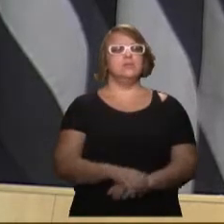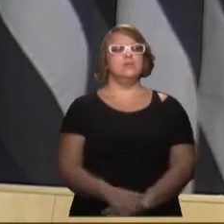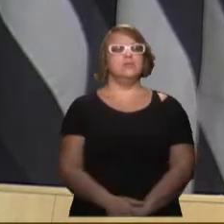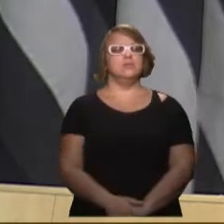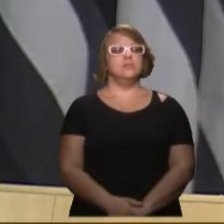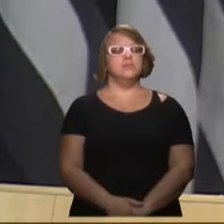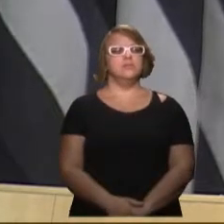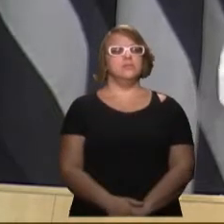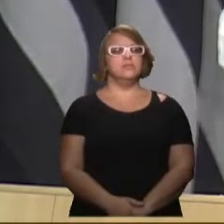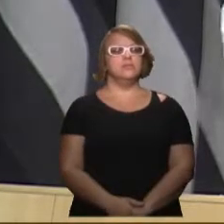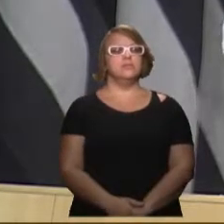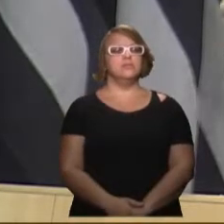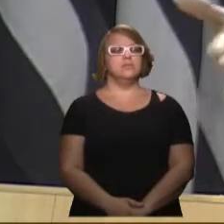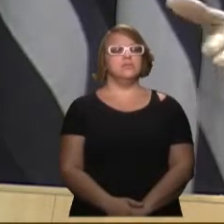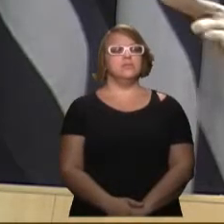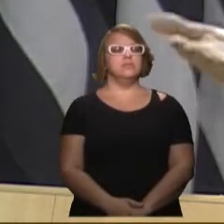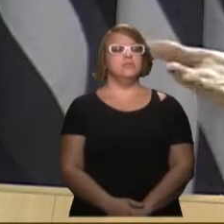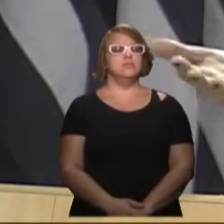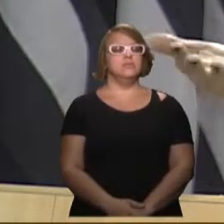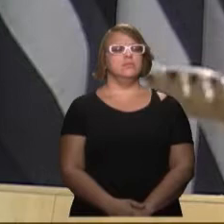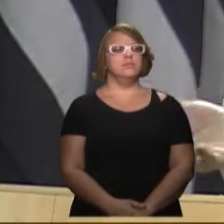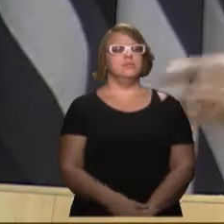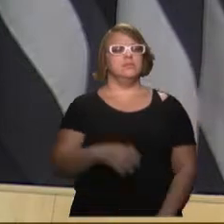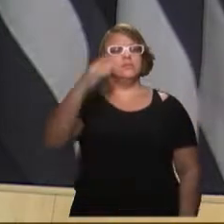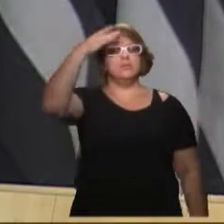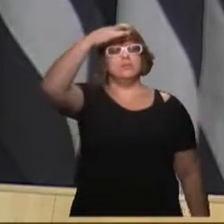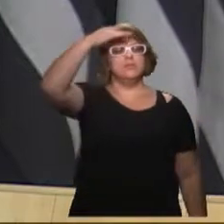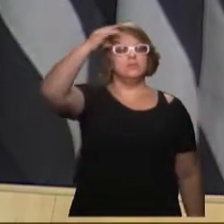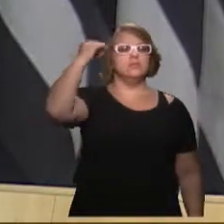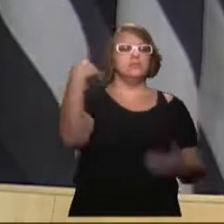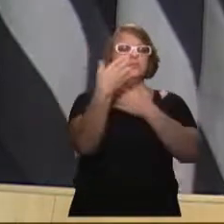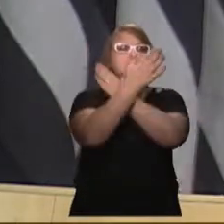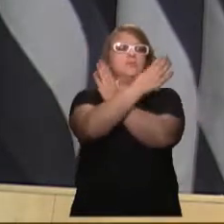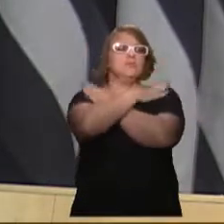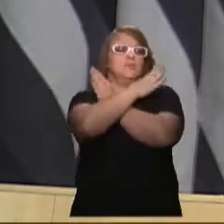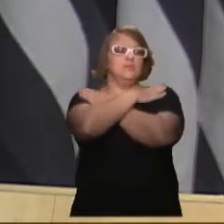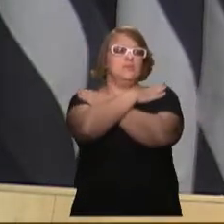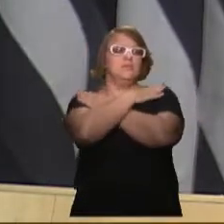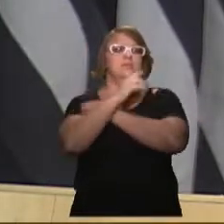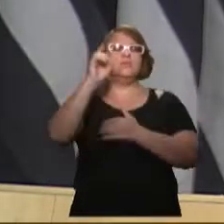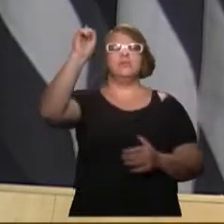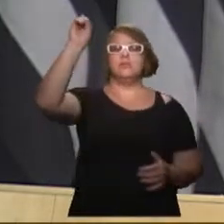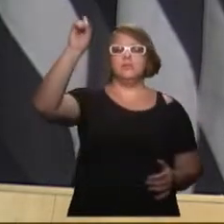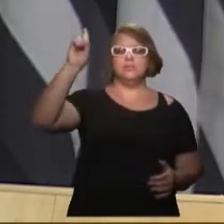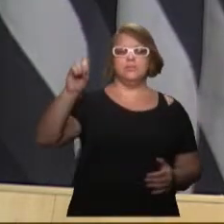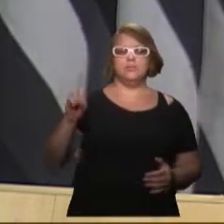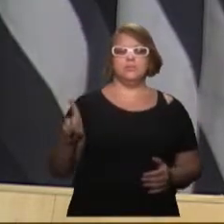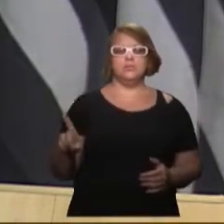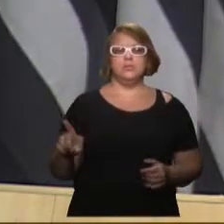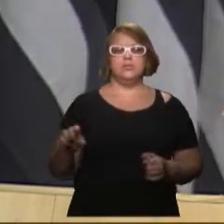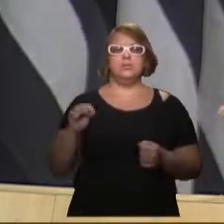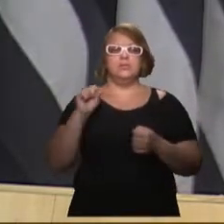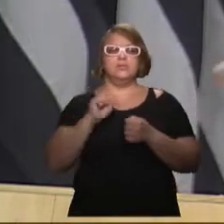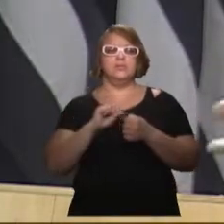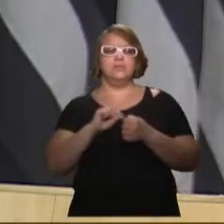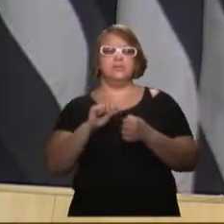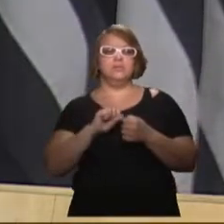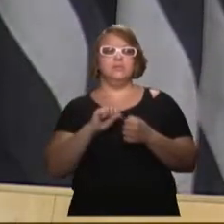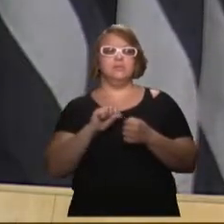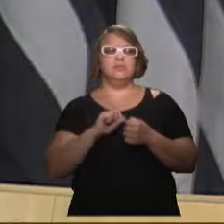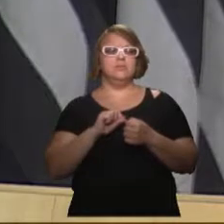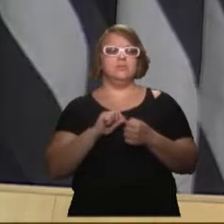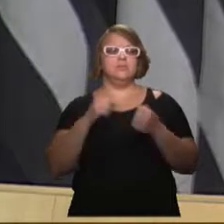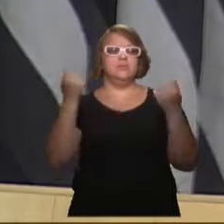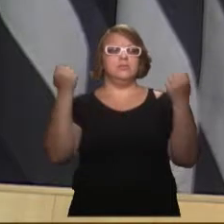a gente... Poxa, então, se a pessoa está desempregada, ela vai ter o direito dela de participar do concurso junto